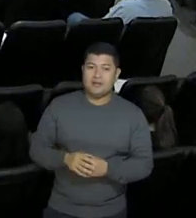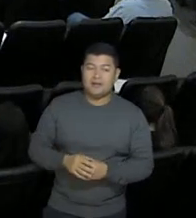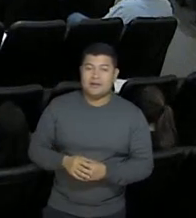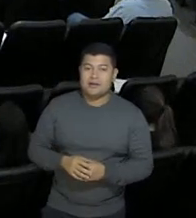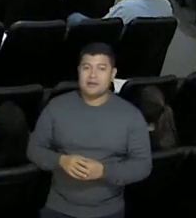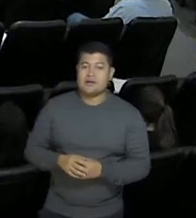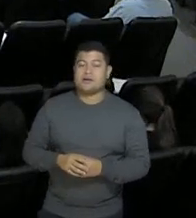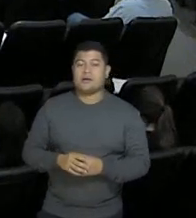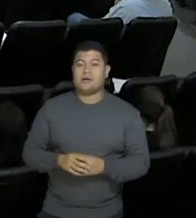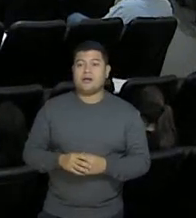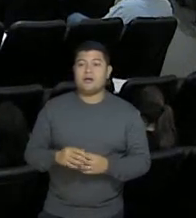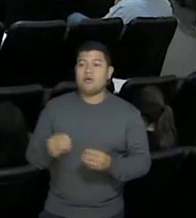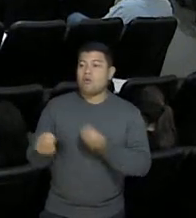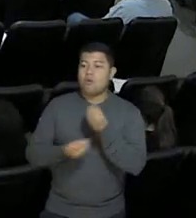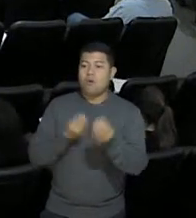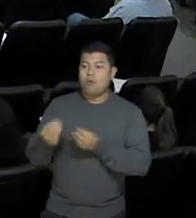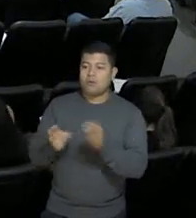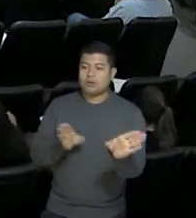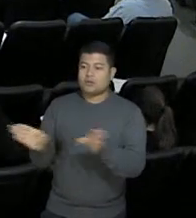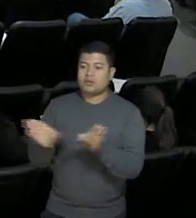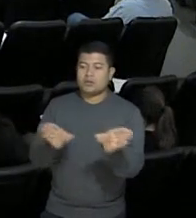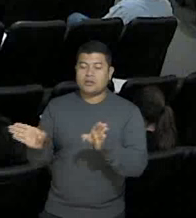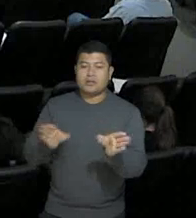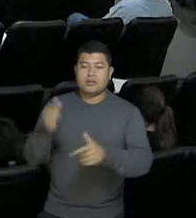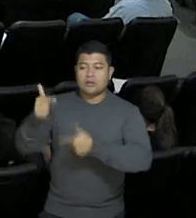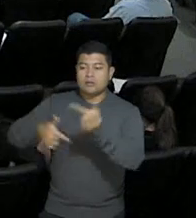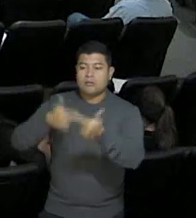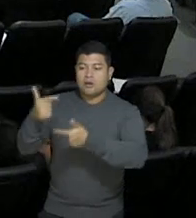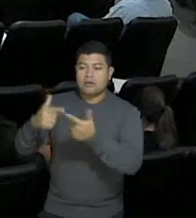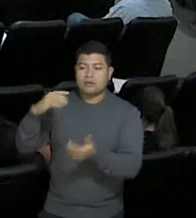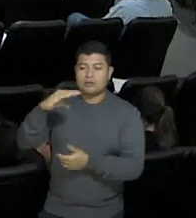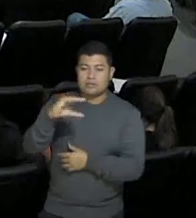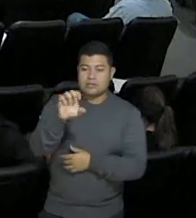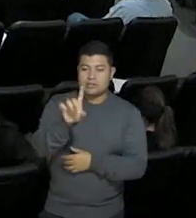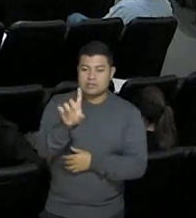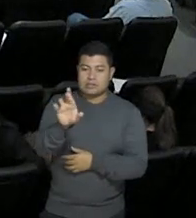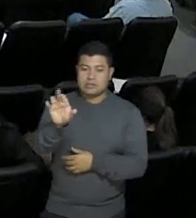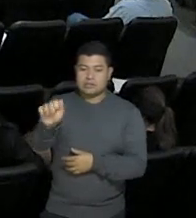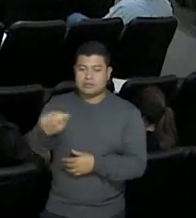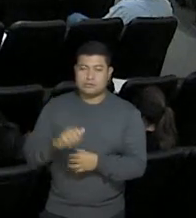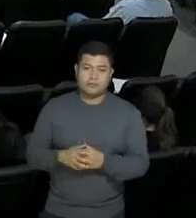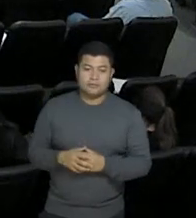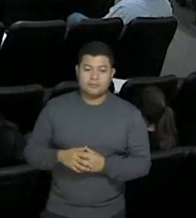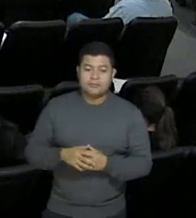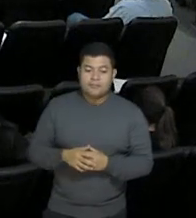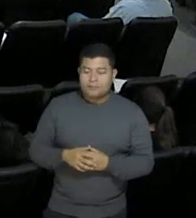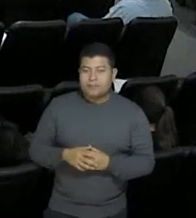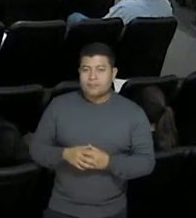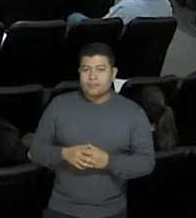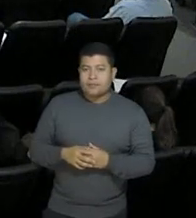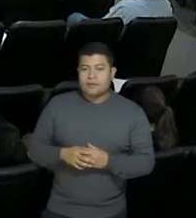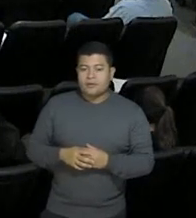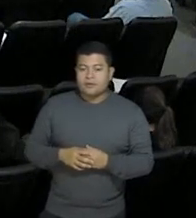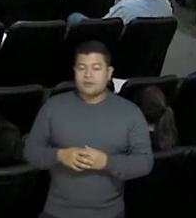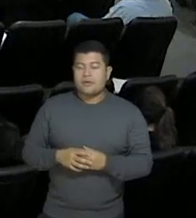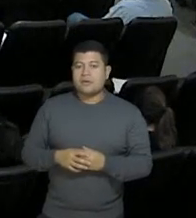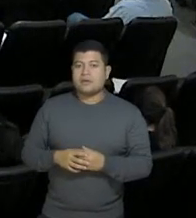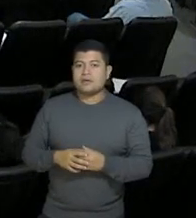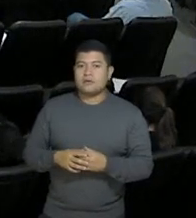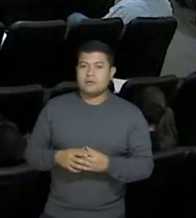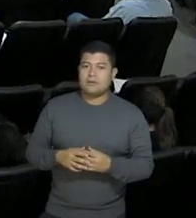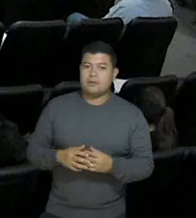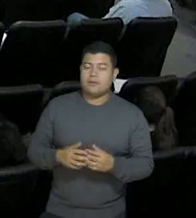né? Essa criança, né? Uma das redes de serviço, né? Seja